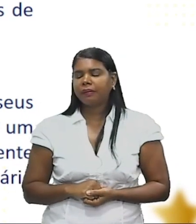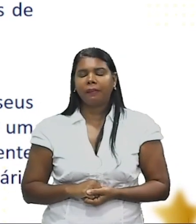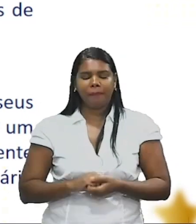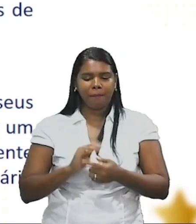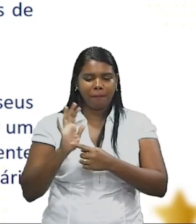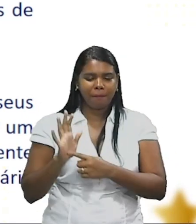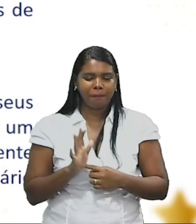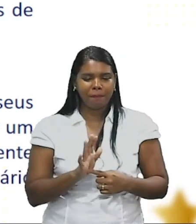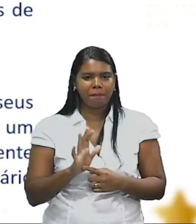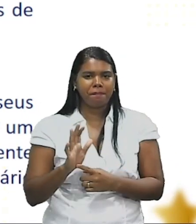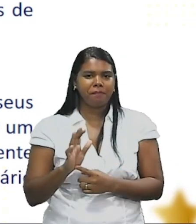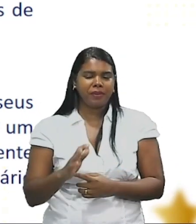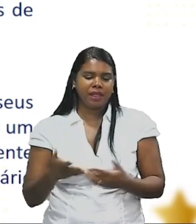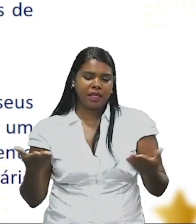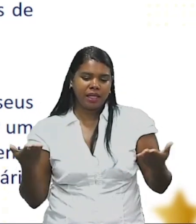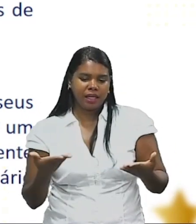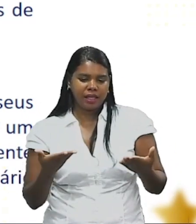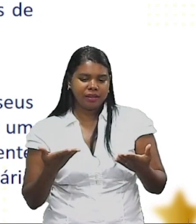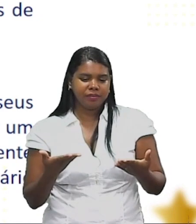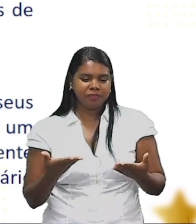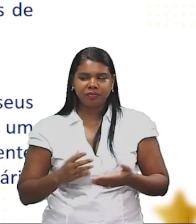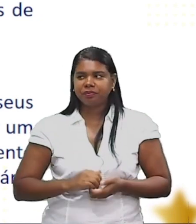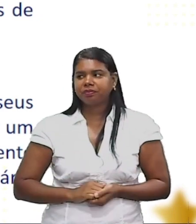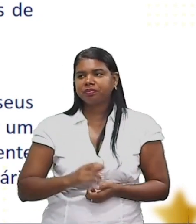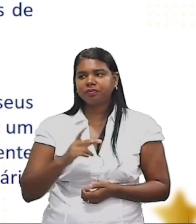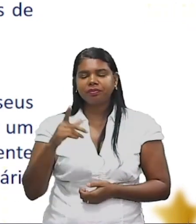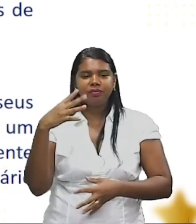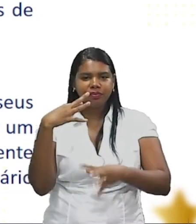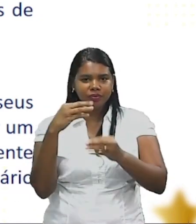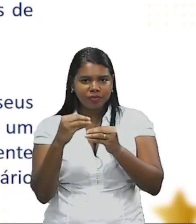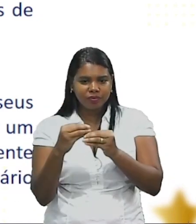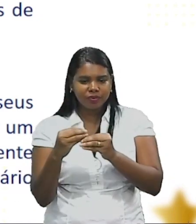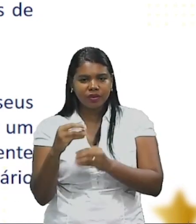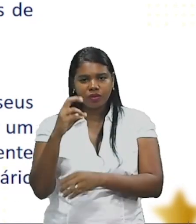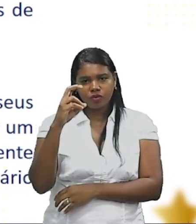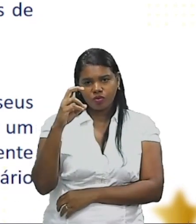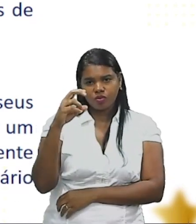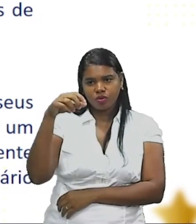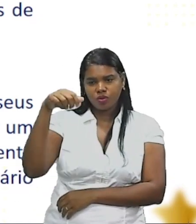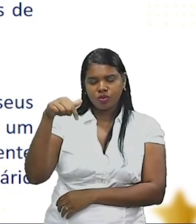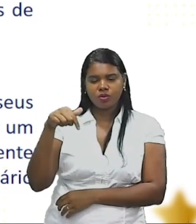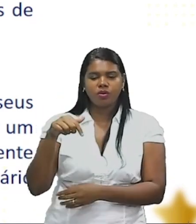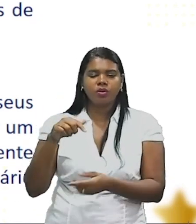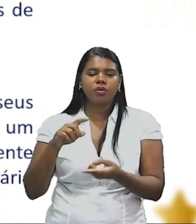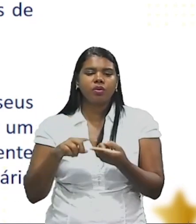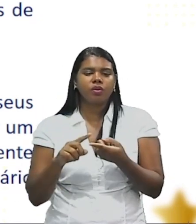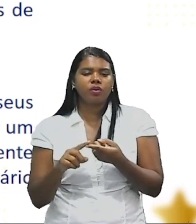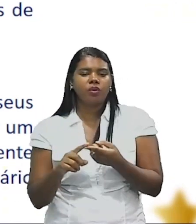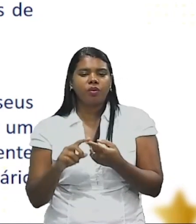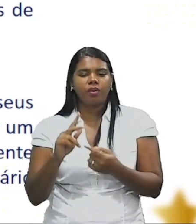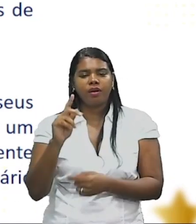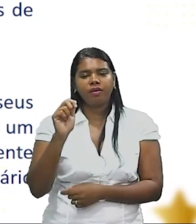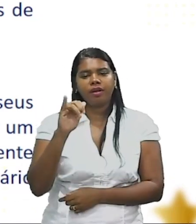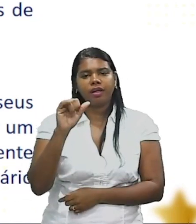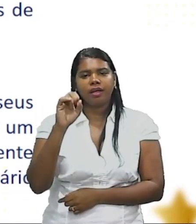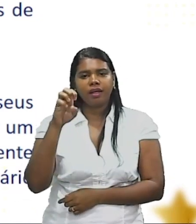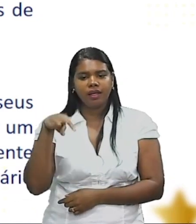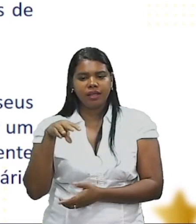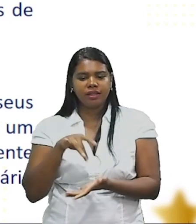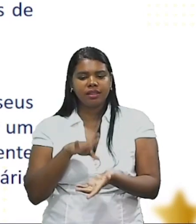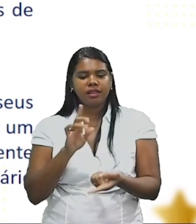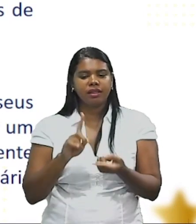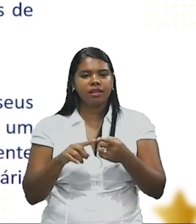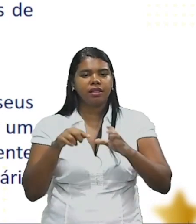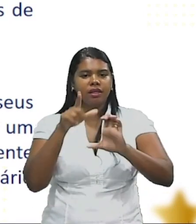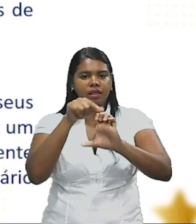9001, ações de endomarketing para implementar um 5S, um evento Kaizen, né? E quando a